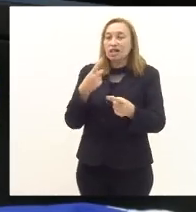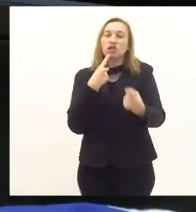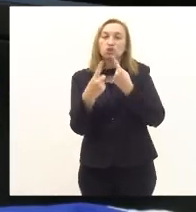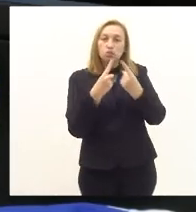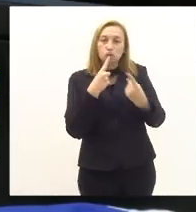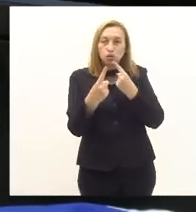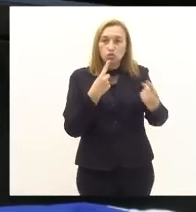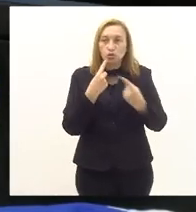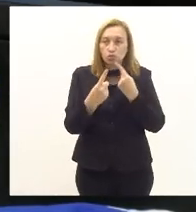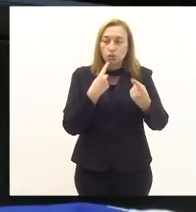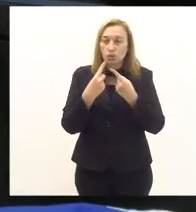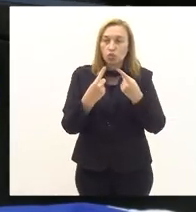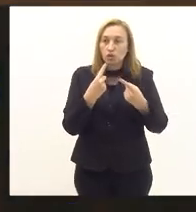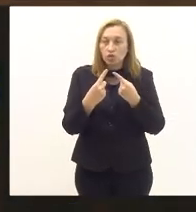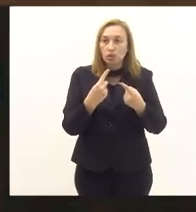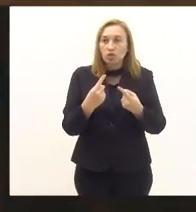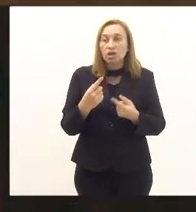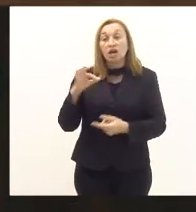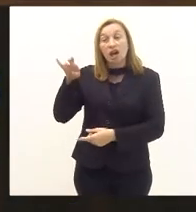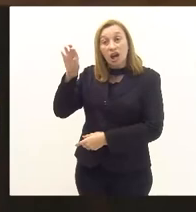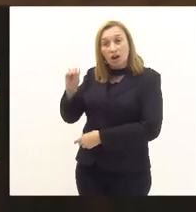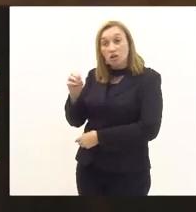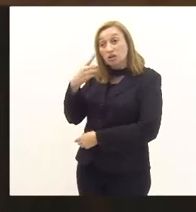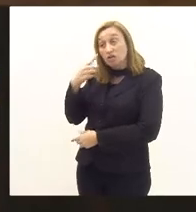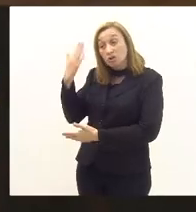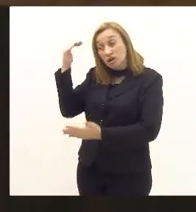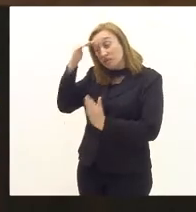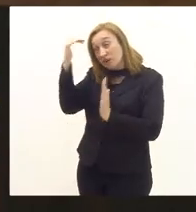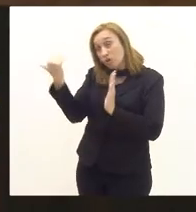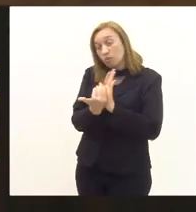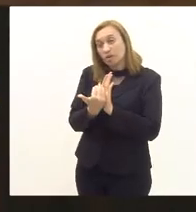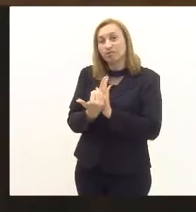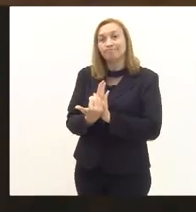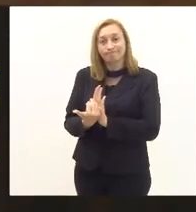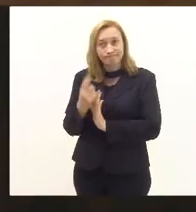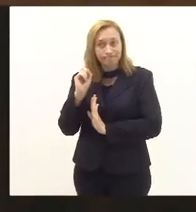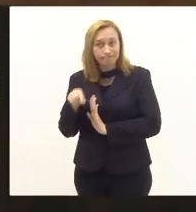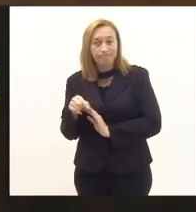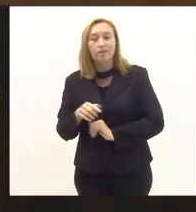discutir e prometer, Cláudio, o que vai cumprir. Tá?